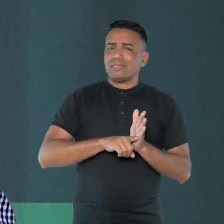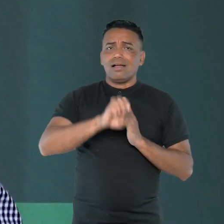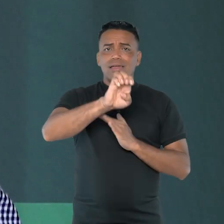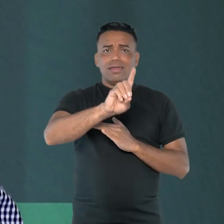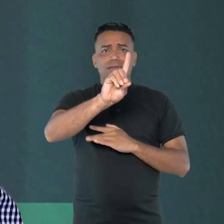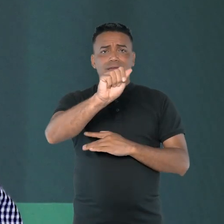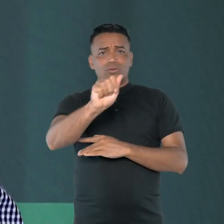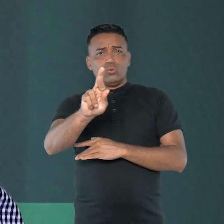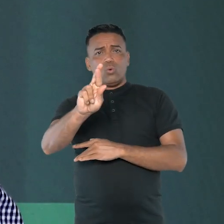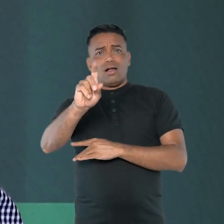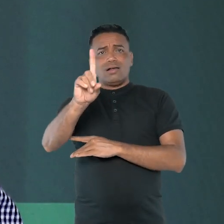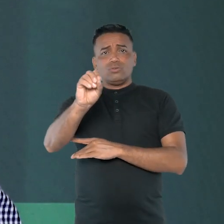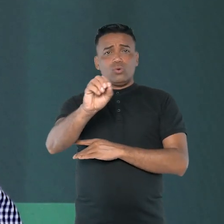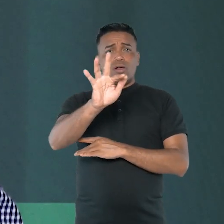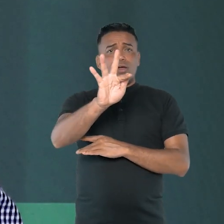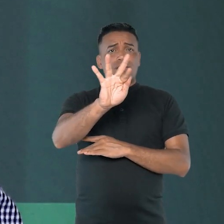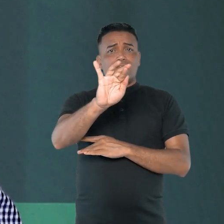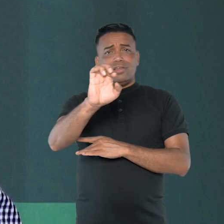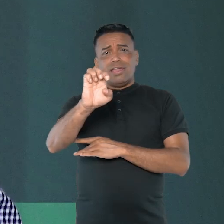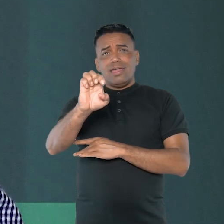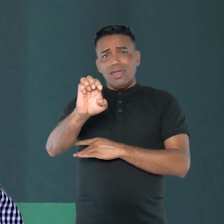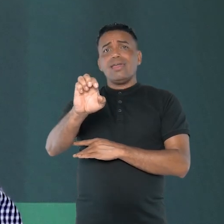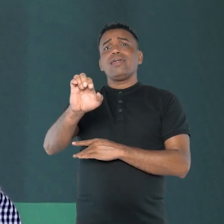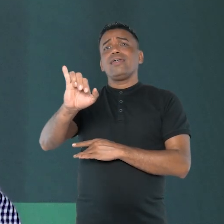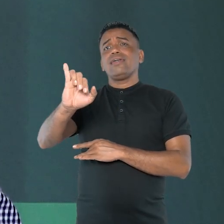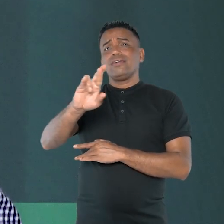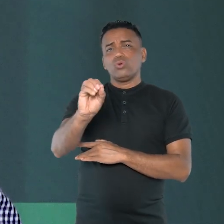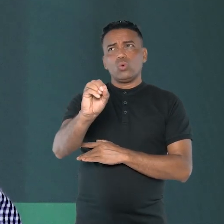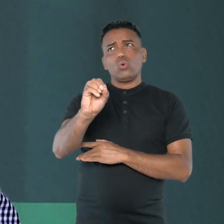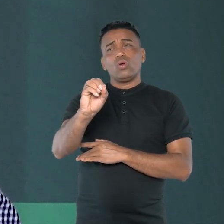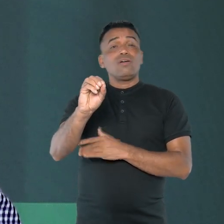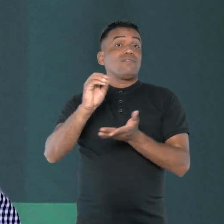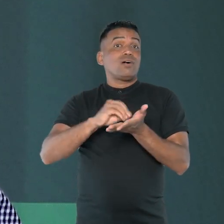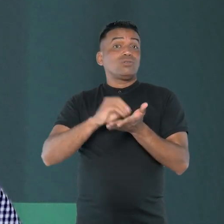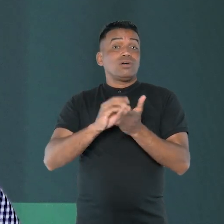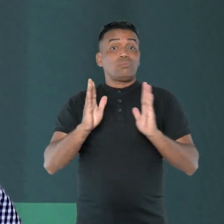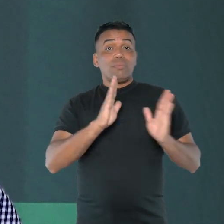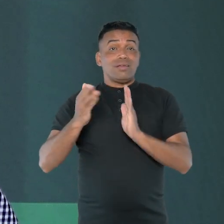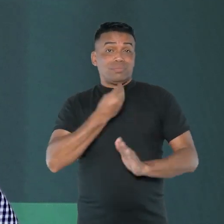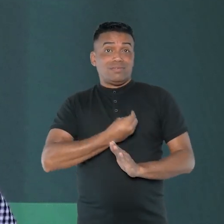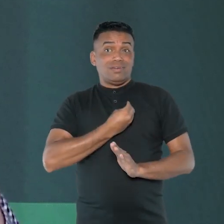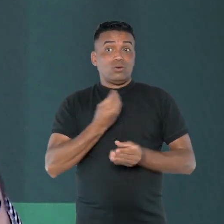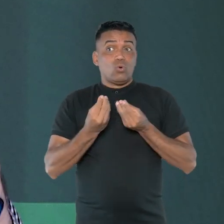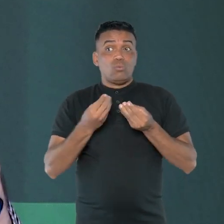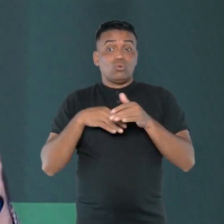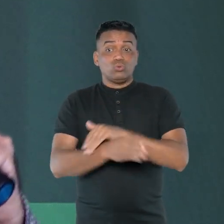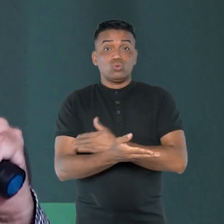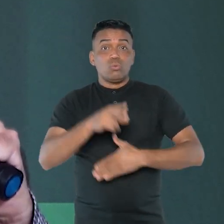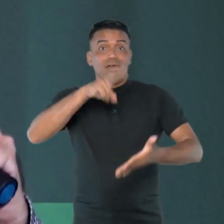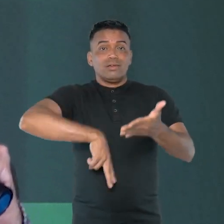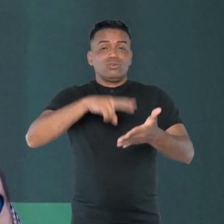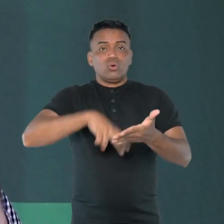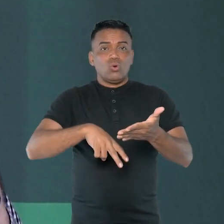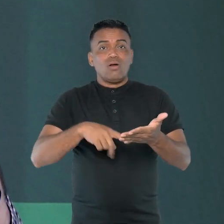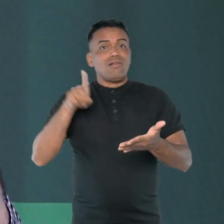Frieiro, eu acabei não contando uma passagem importante da minha vida, que como é que eu me torno leitor? Eu me torno leitor